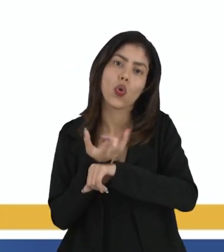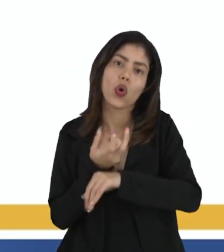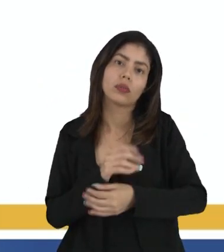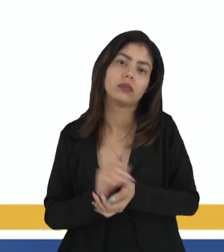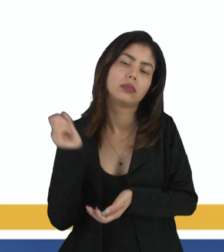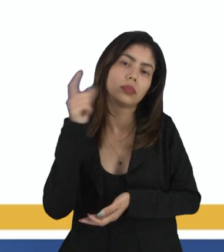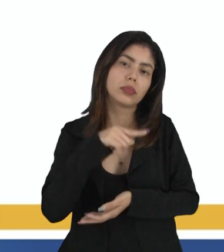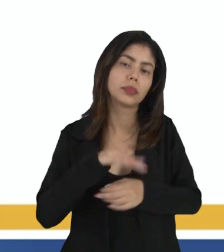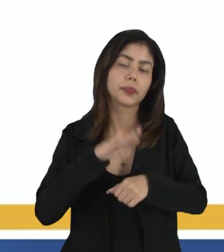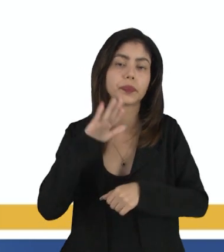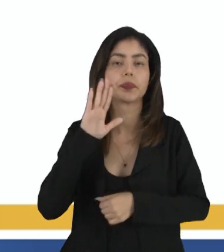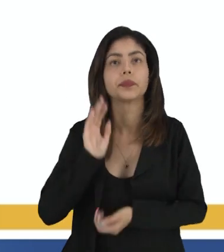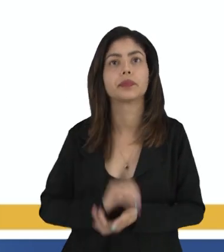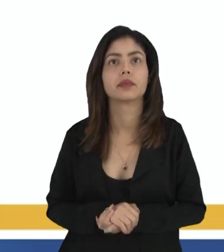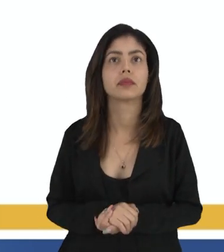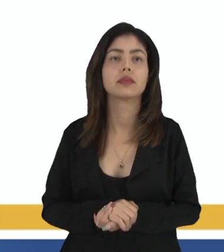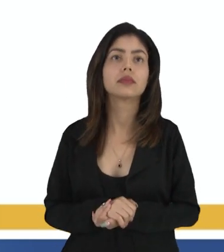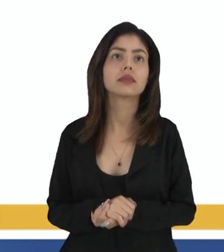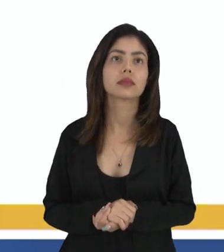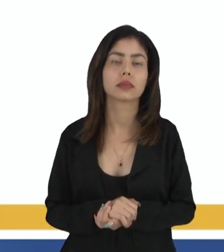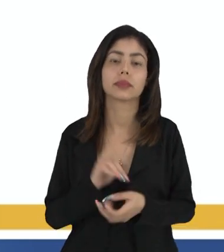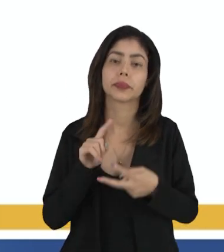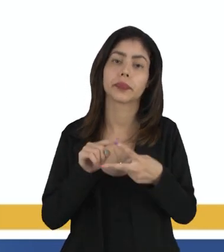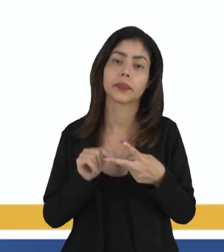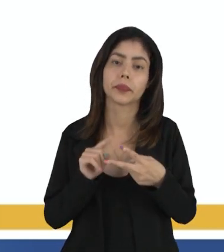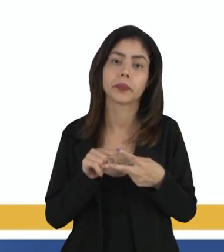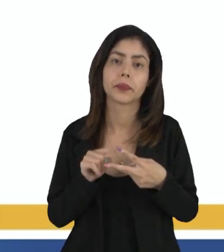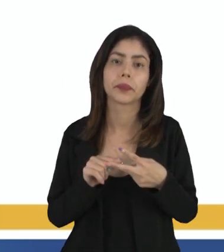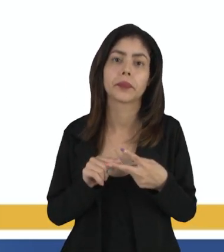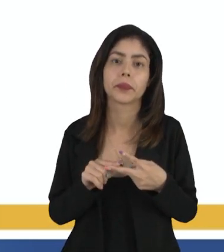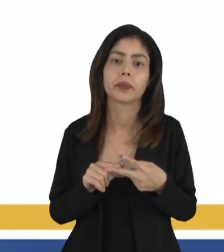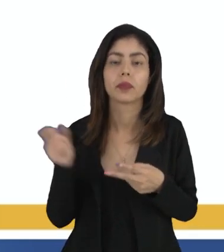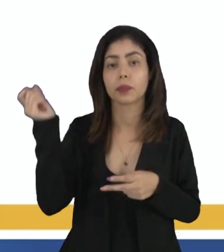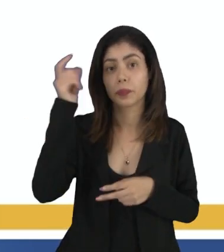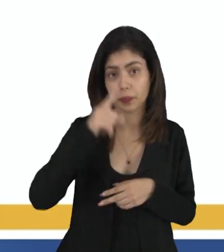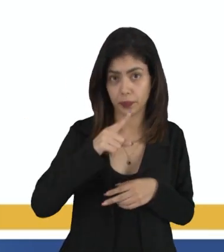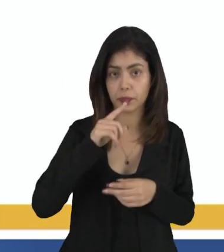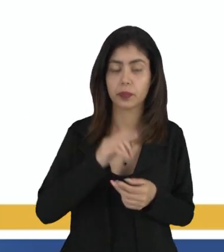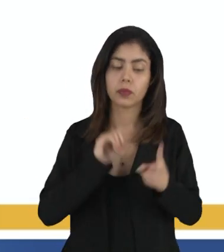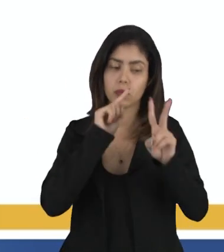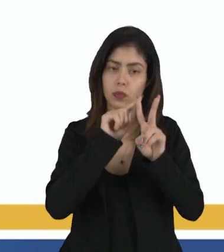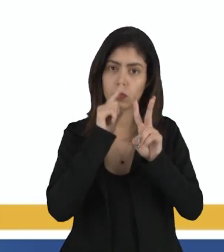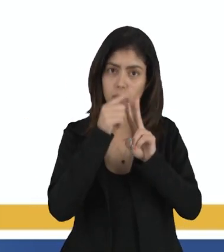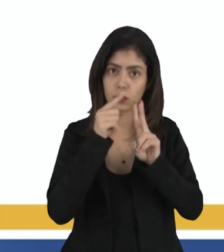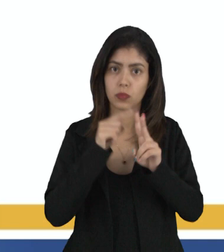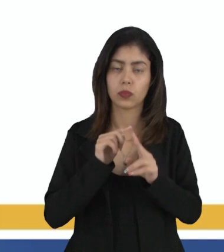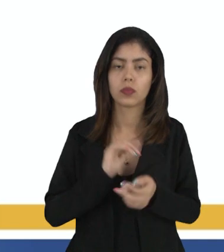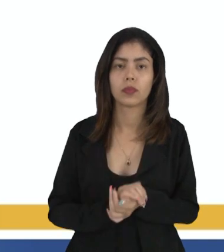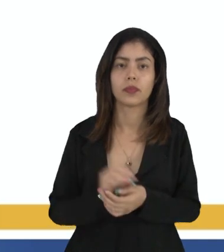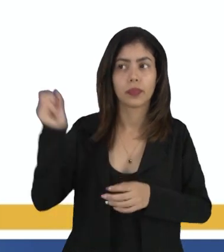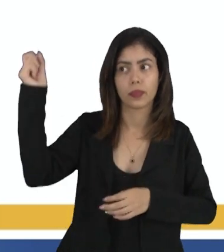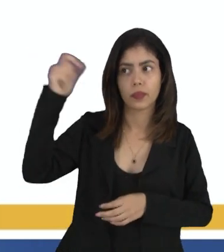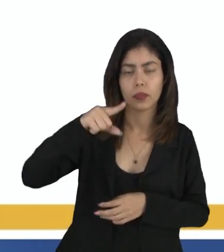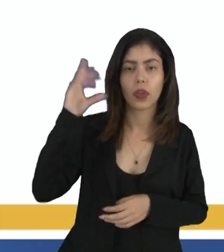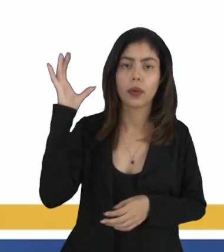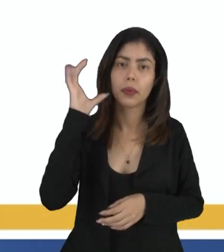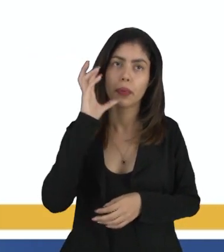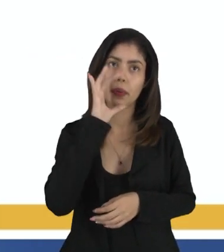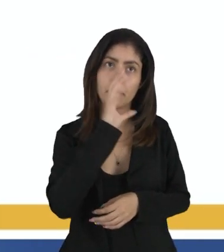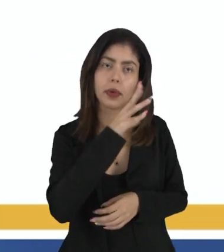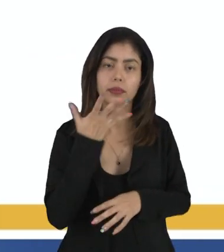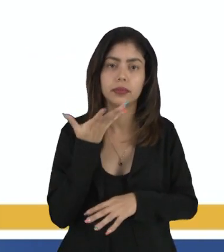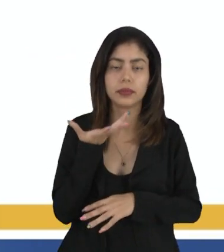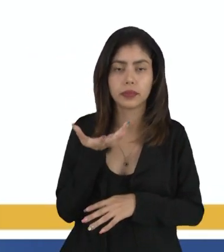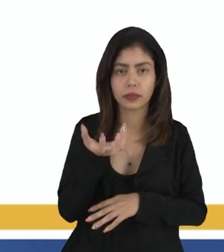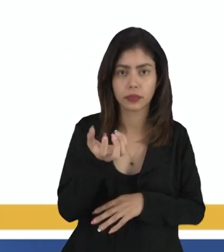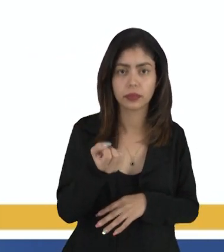absorver muito maior. Então o que vai acontecer? Esses dois corpos são colocados ao sol, ou seja, eles são expostos ao calor. E aí eles